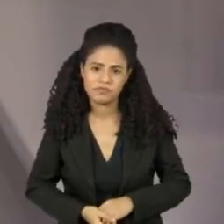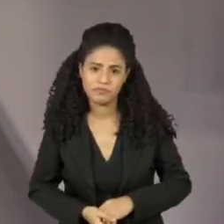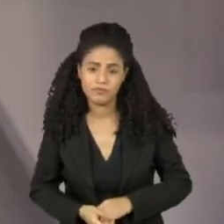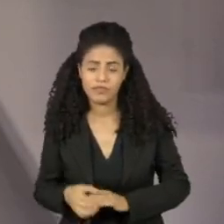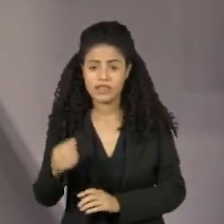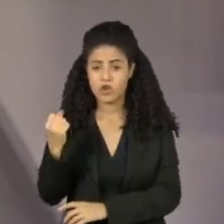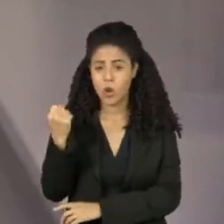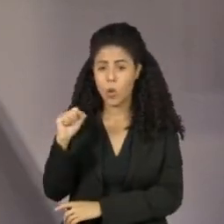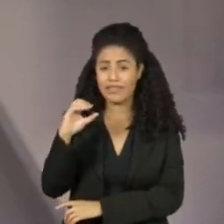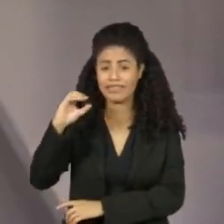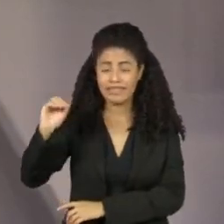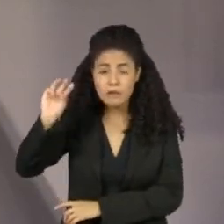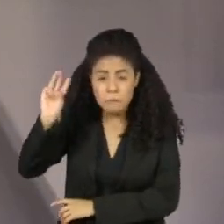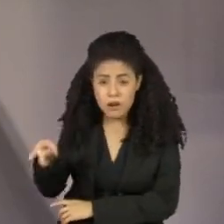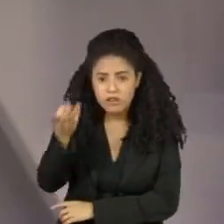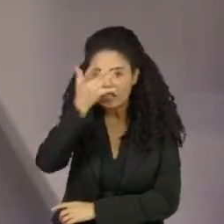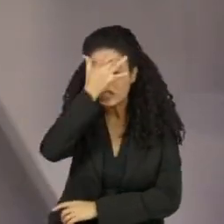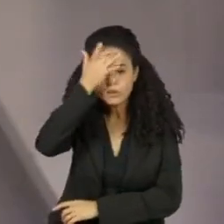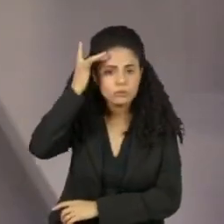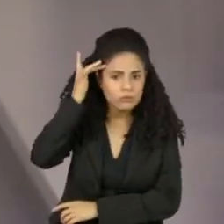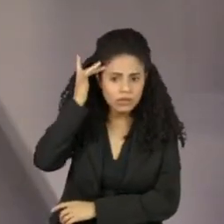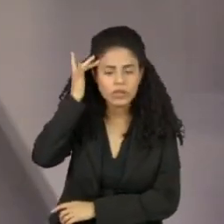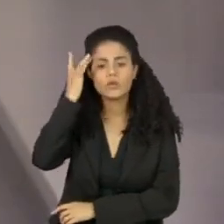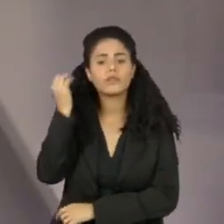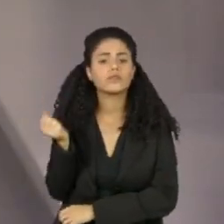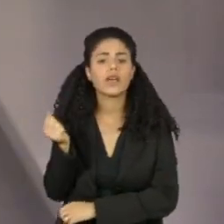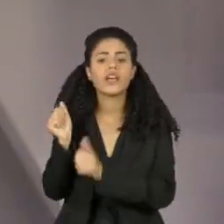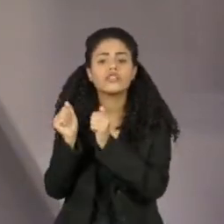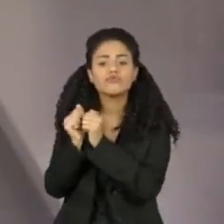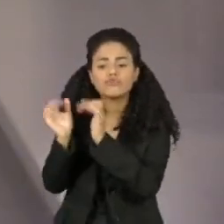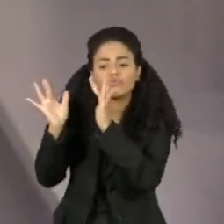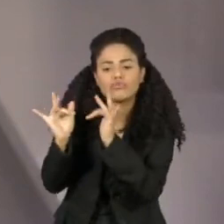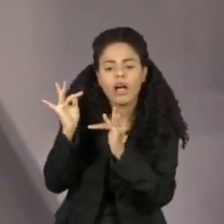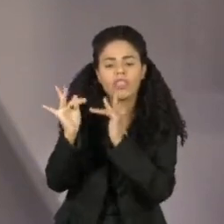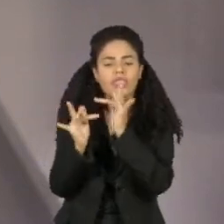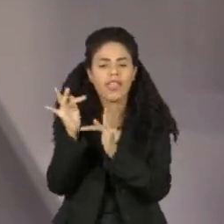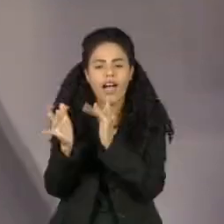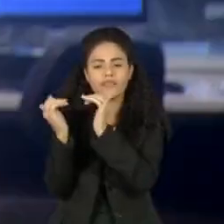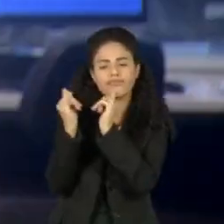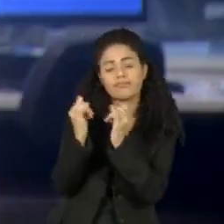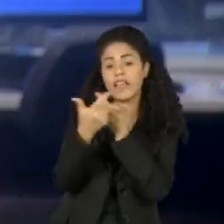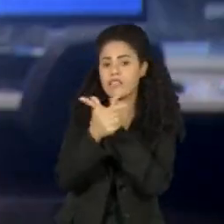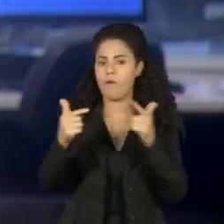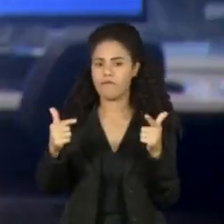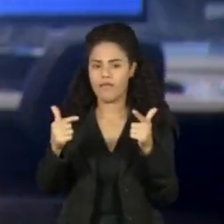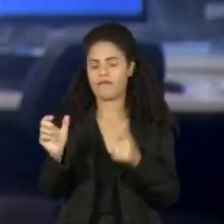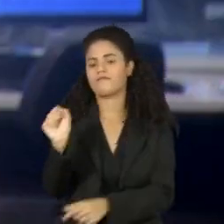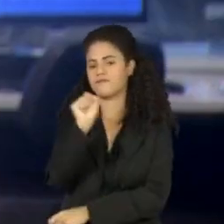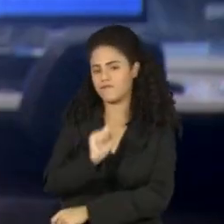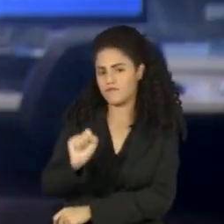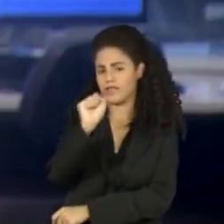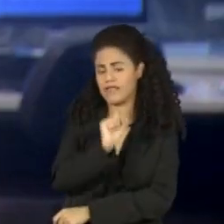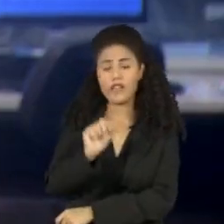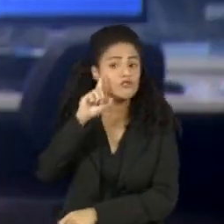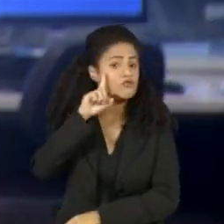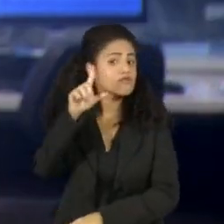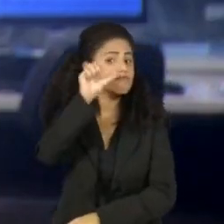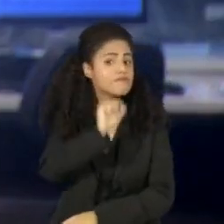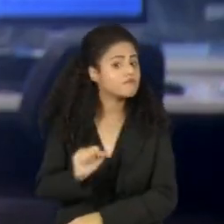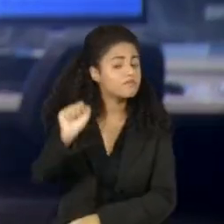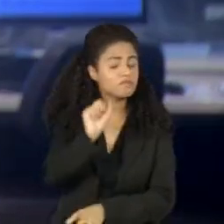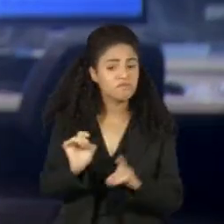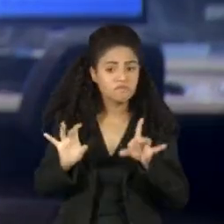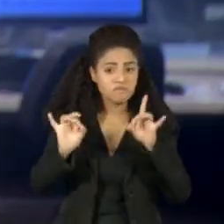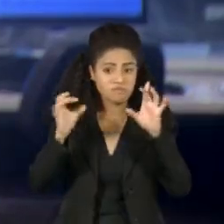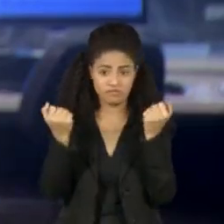80 milhões de brasileiros não têm companheiros amorosos permanentes, segundo o IBGE. No Dia do Solteiro,